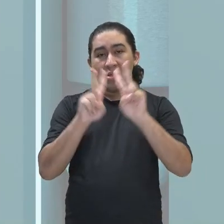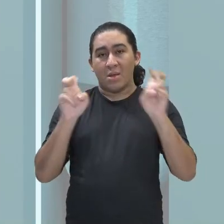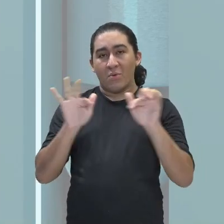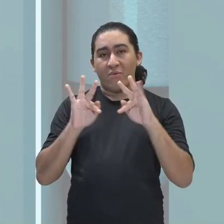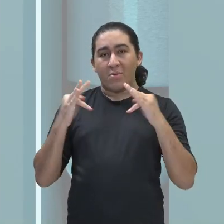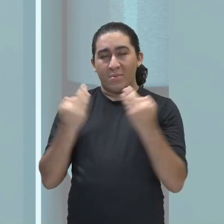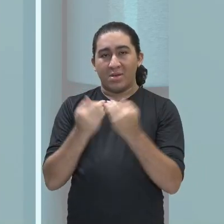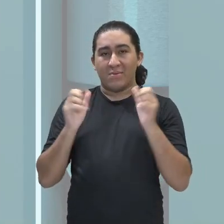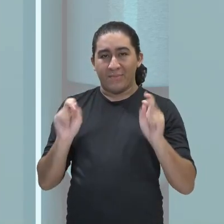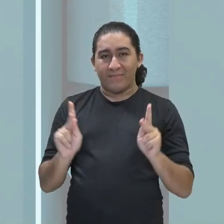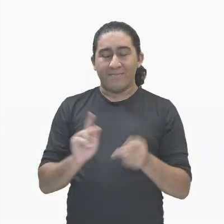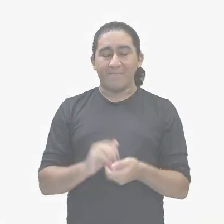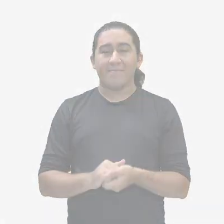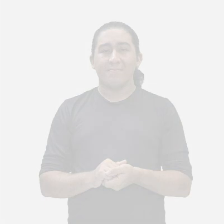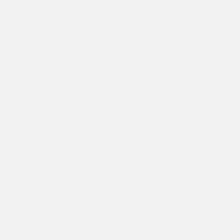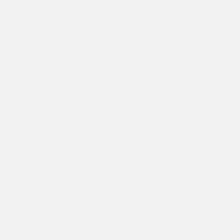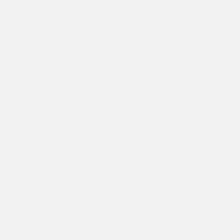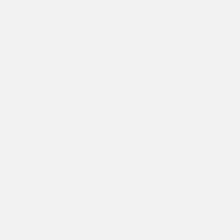godchild,